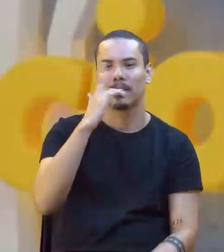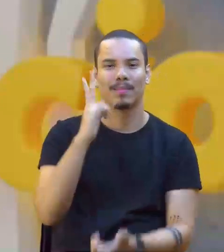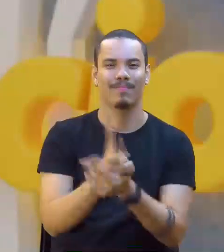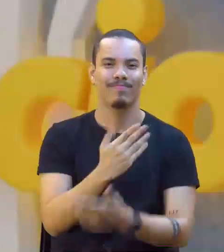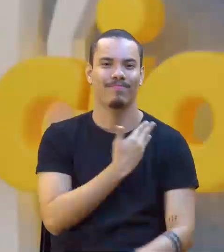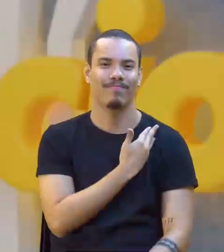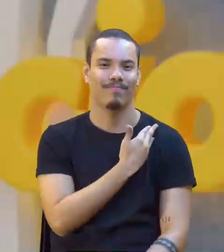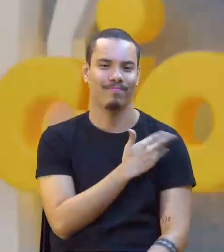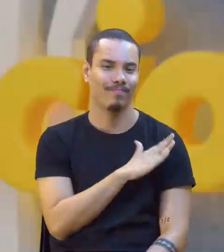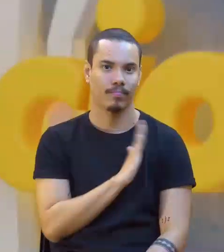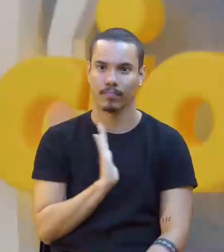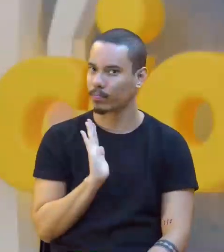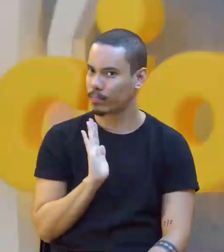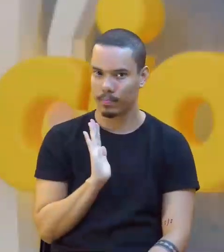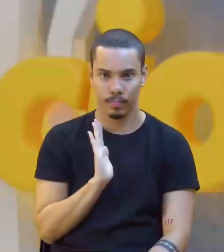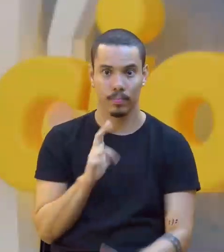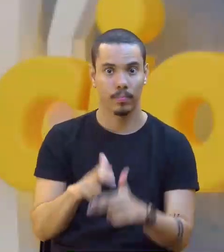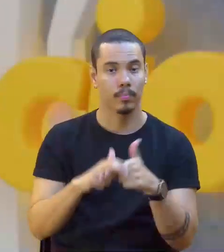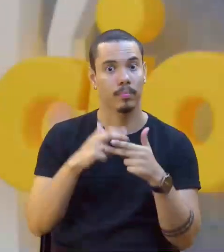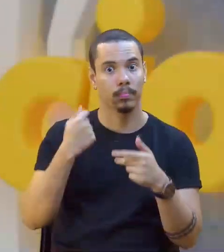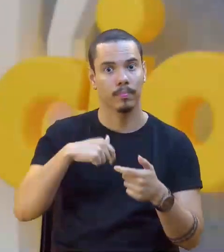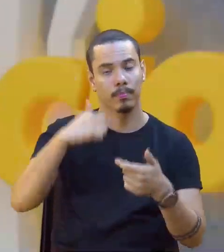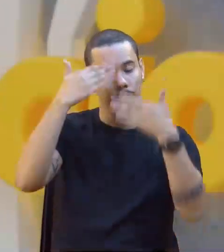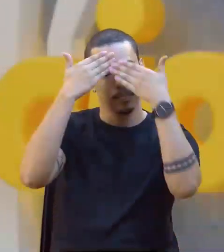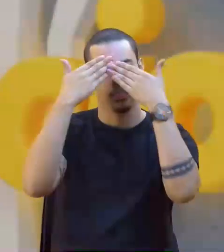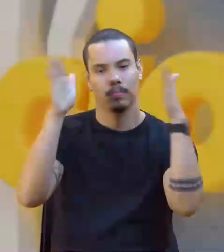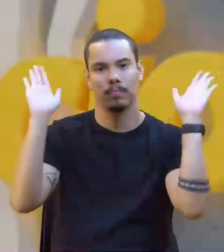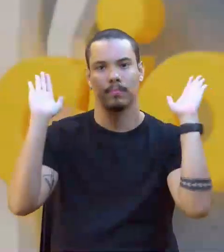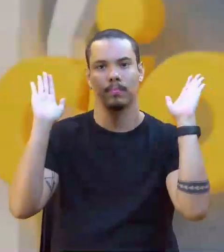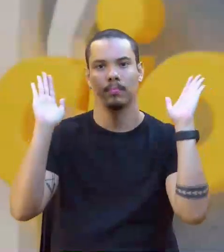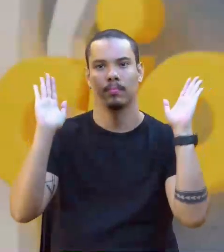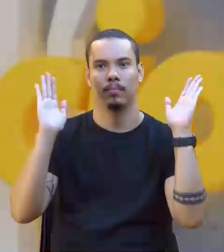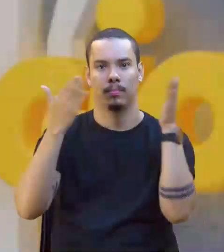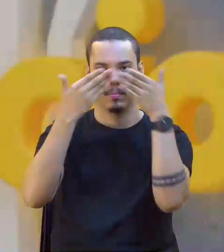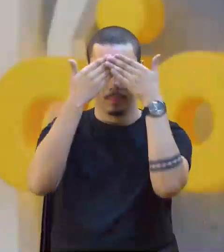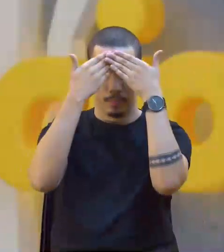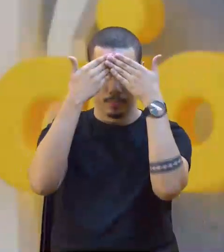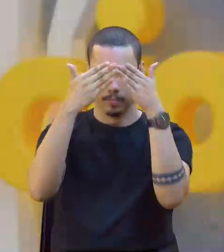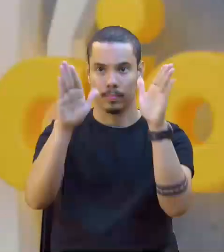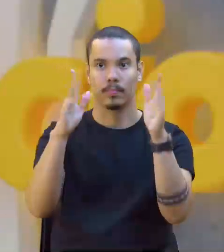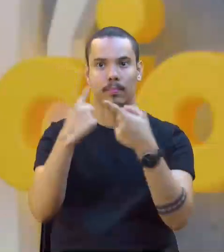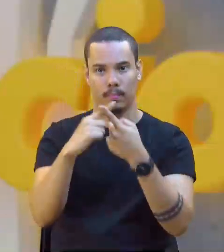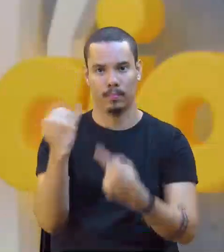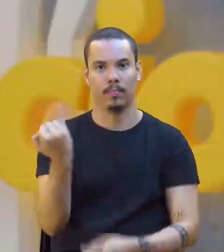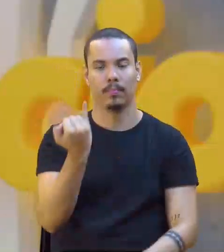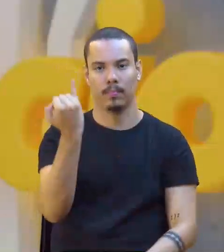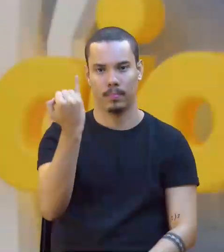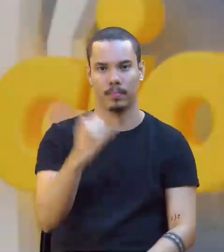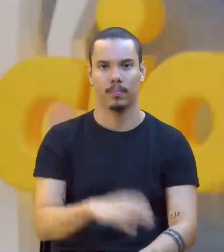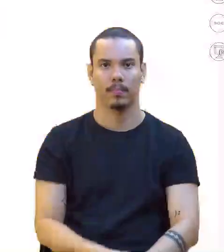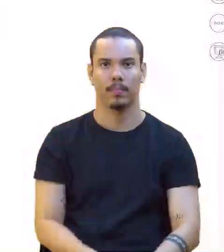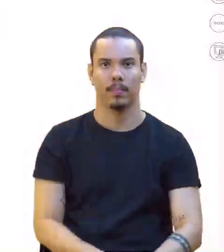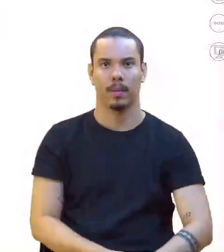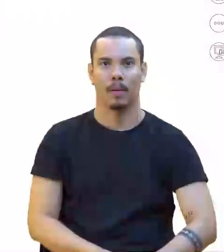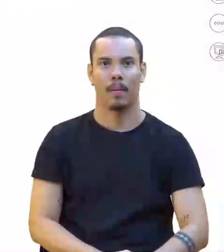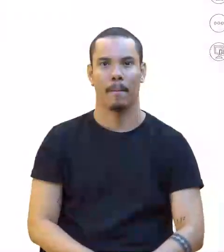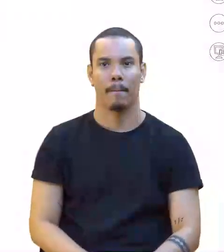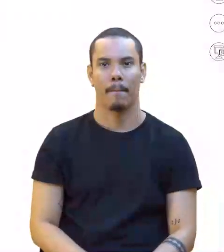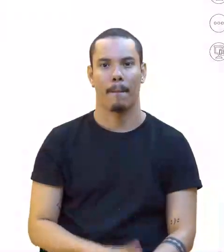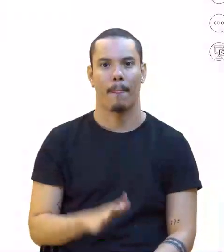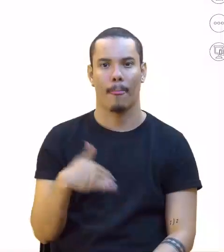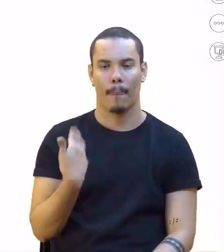preconceituosa. Então, desapeguem disso, né? Desapeguem disso, que isso é importante, tá bom? Vamos ao quadro para a gente